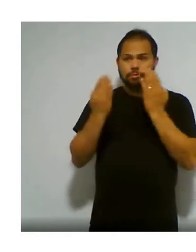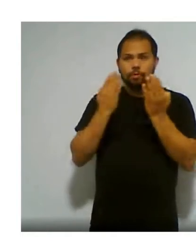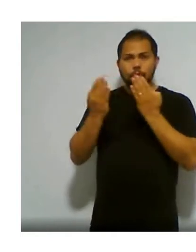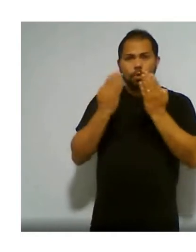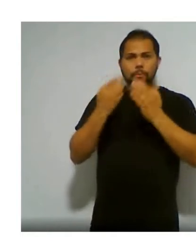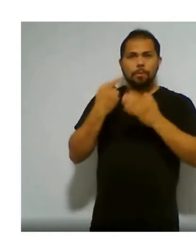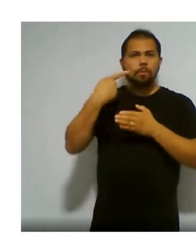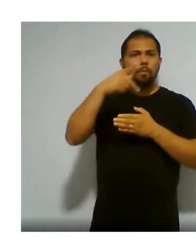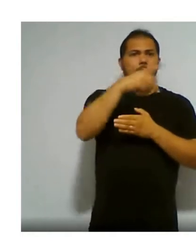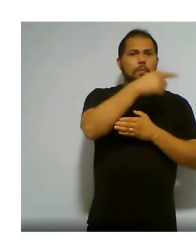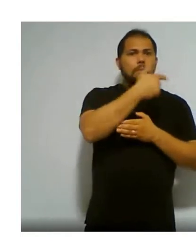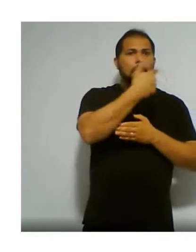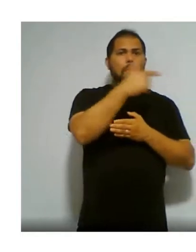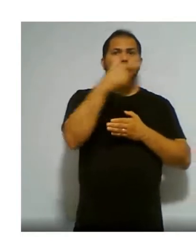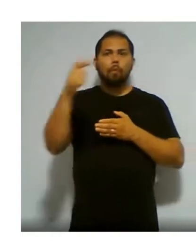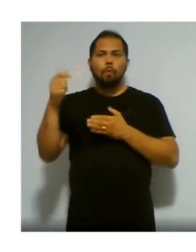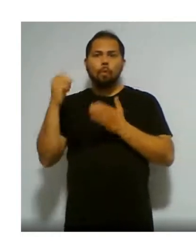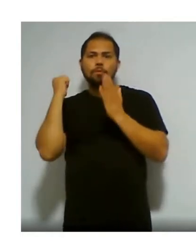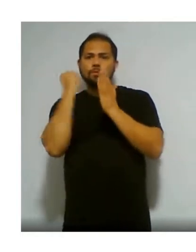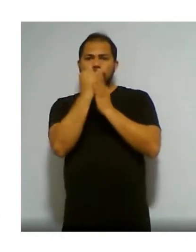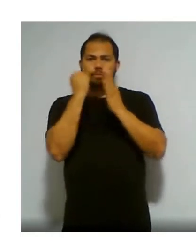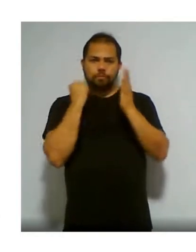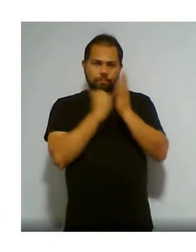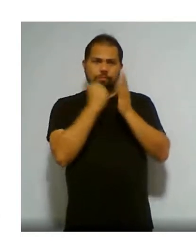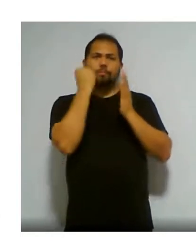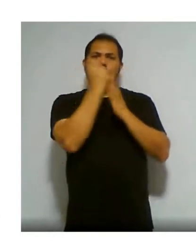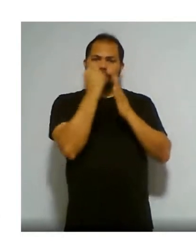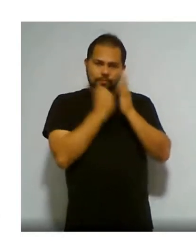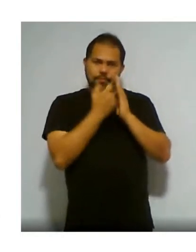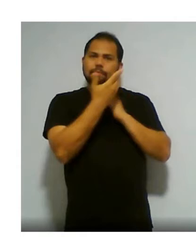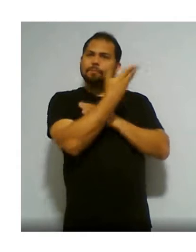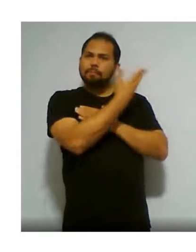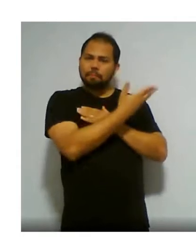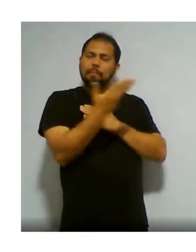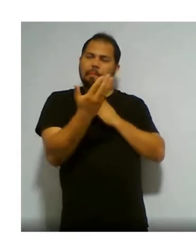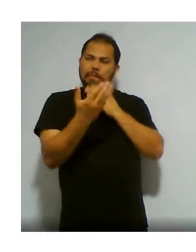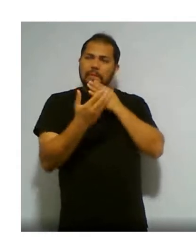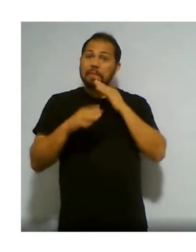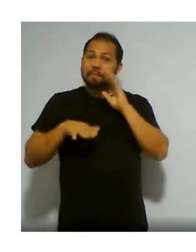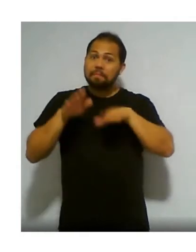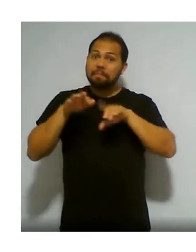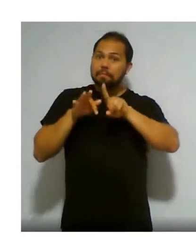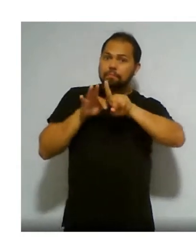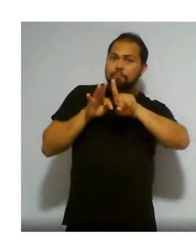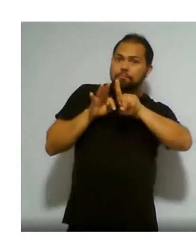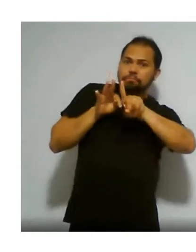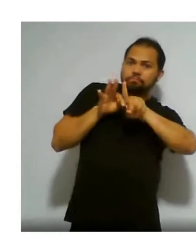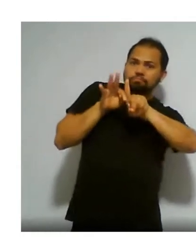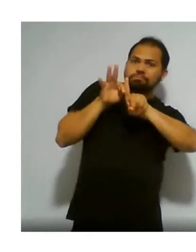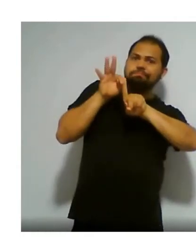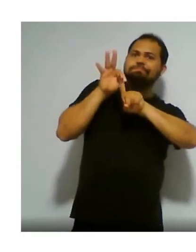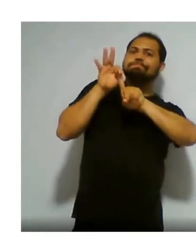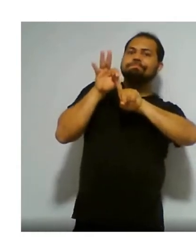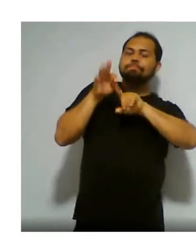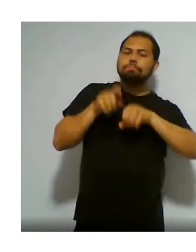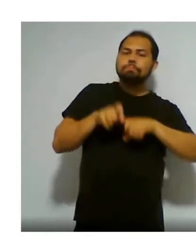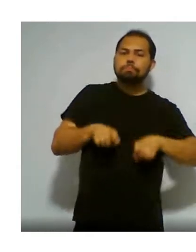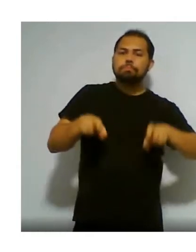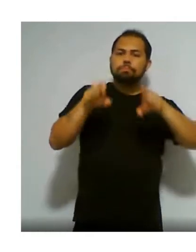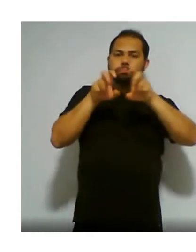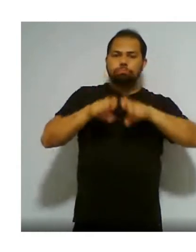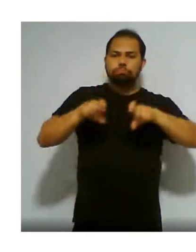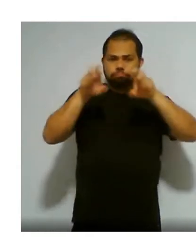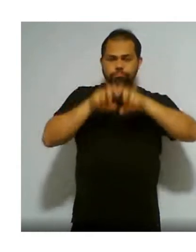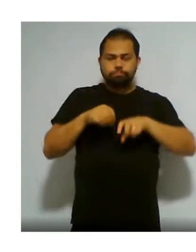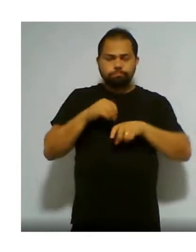de pastas térmicas e mostrando a temperatura que o computador chegou. Né? Esse teste é um